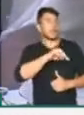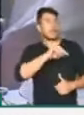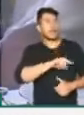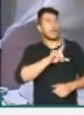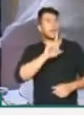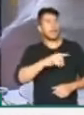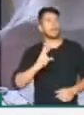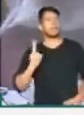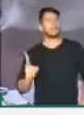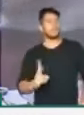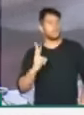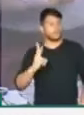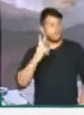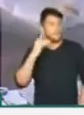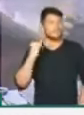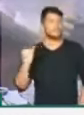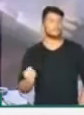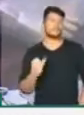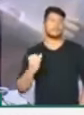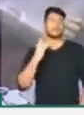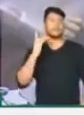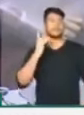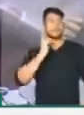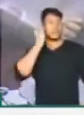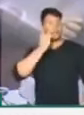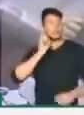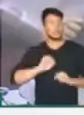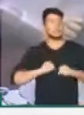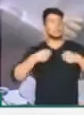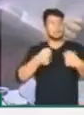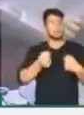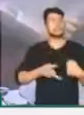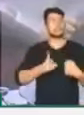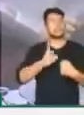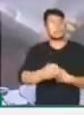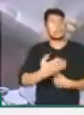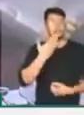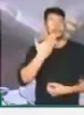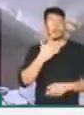deputada é valorosa, é uma deputada dedicada a este mandato, à luta